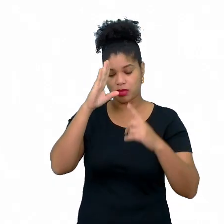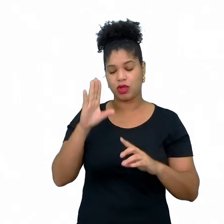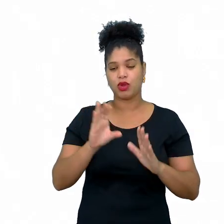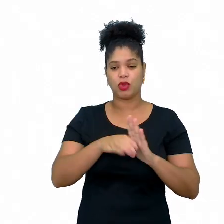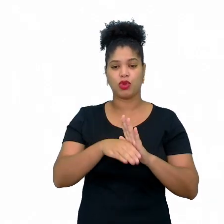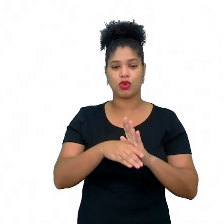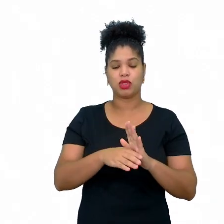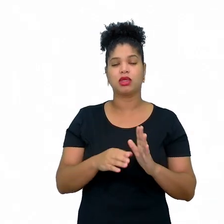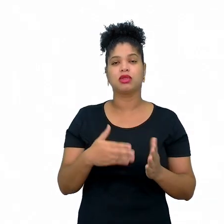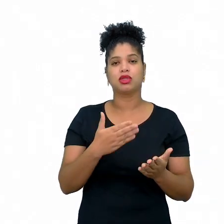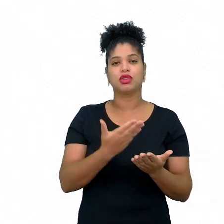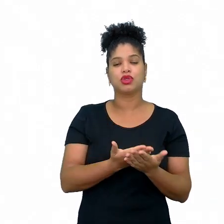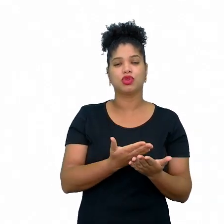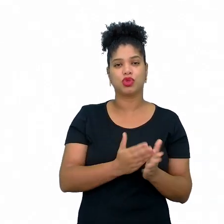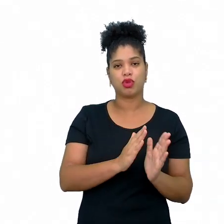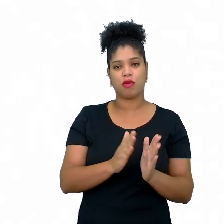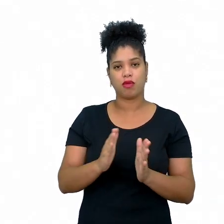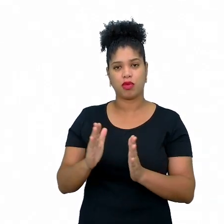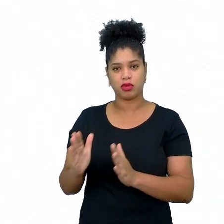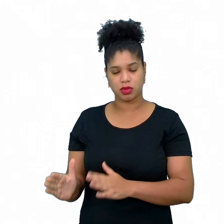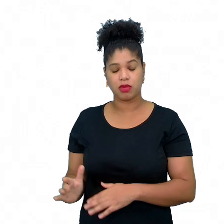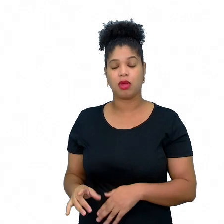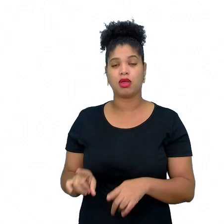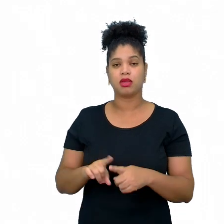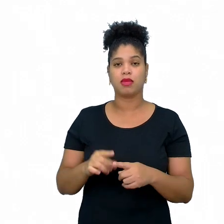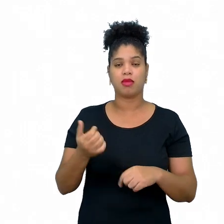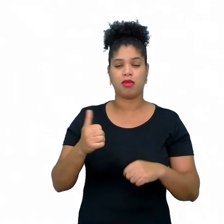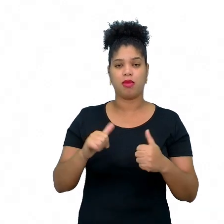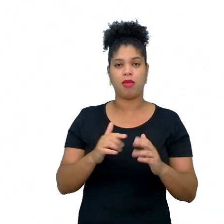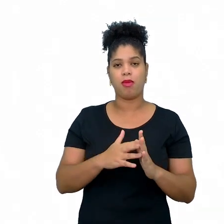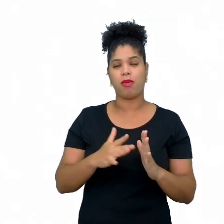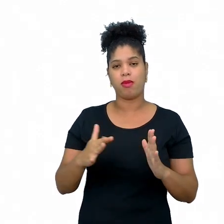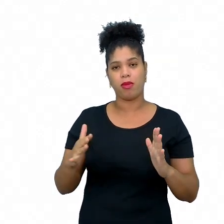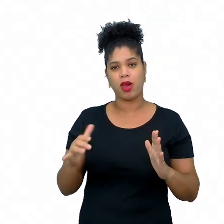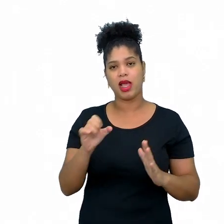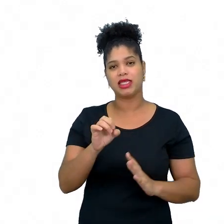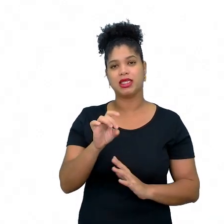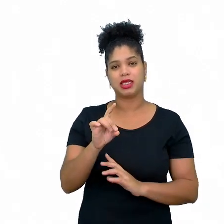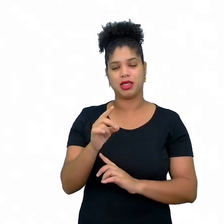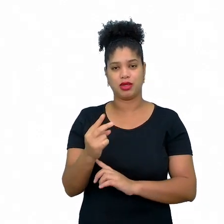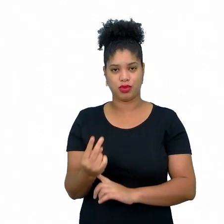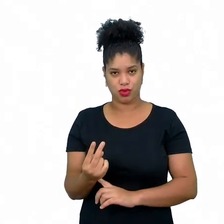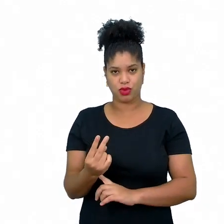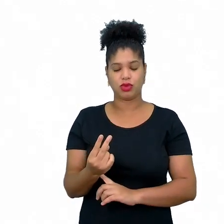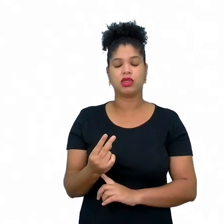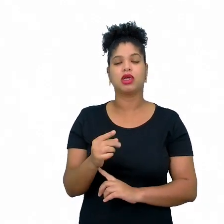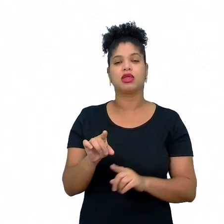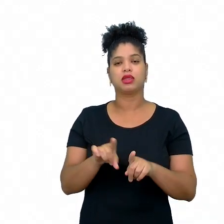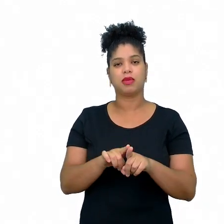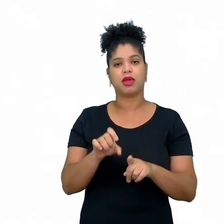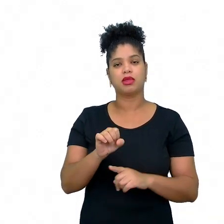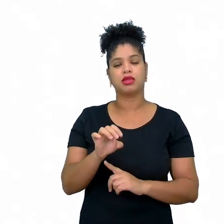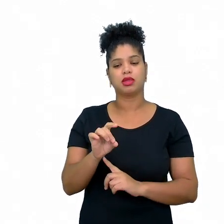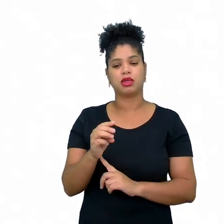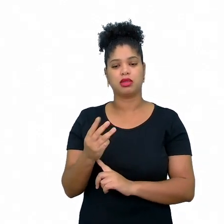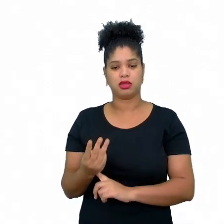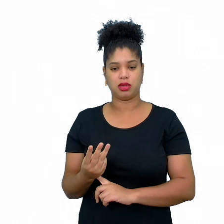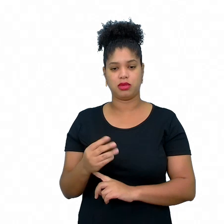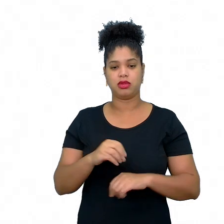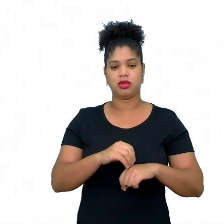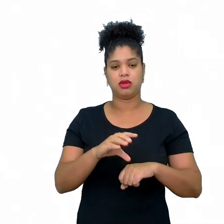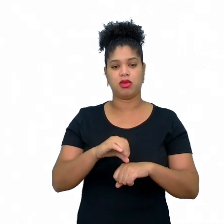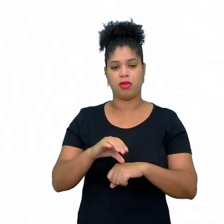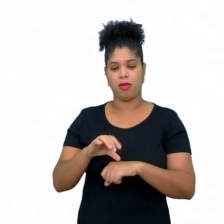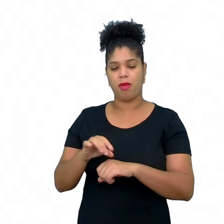formação de etapa. Nós analisamos a sequência de atividade 3, no volume 1, no material Aprender Sempre, e sugerimos o roteiro para